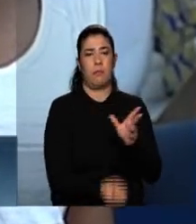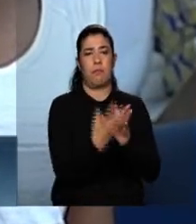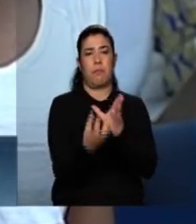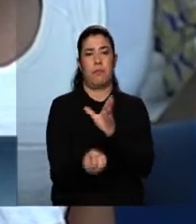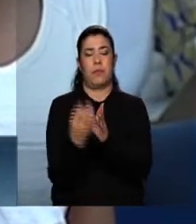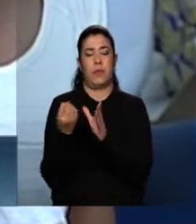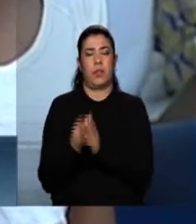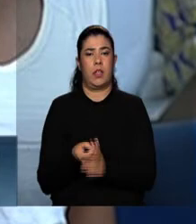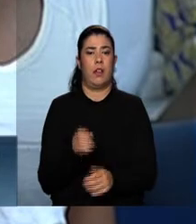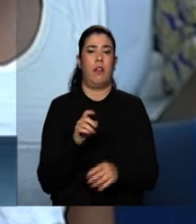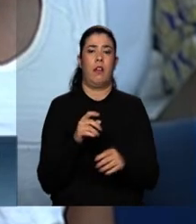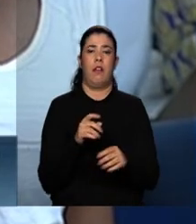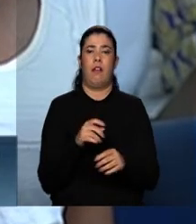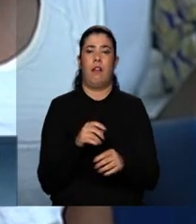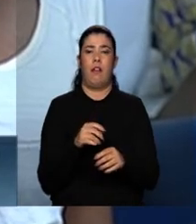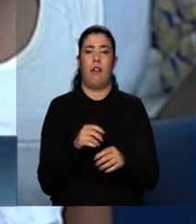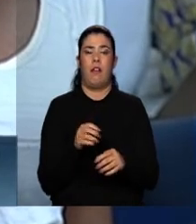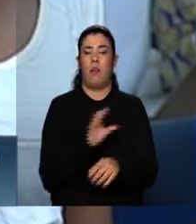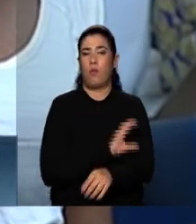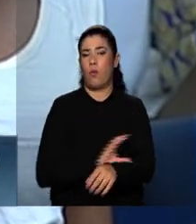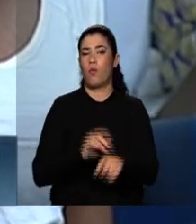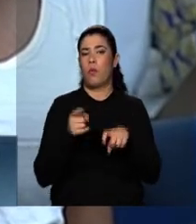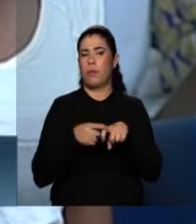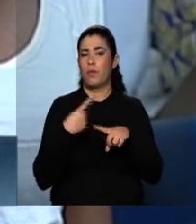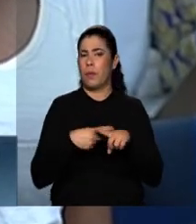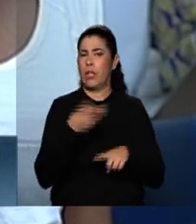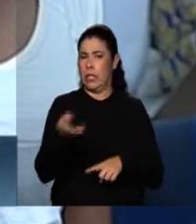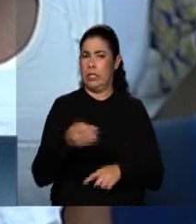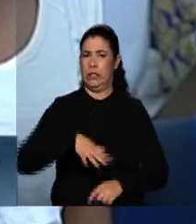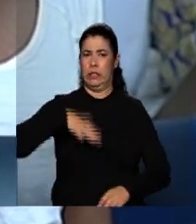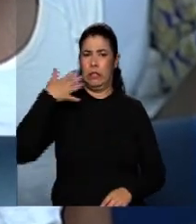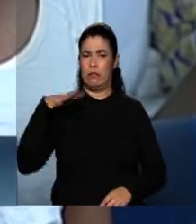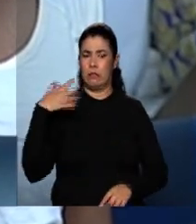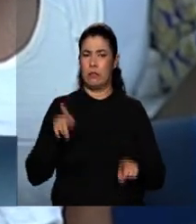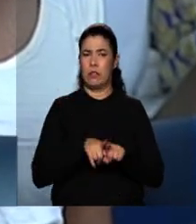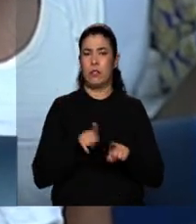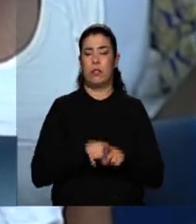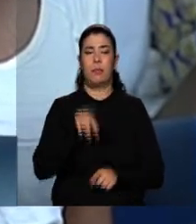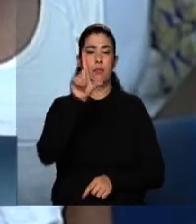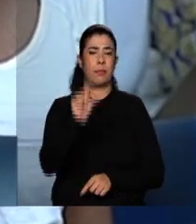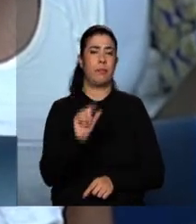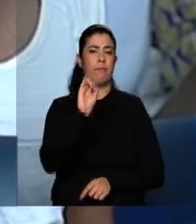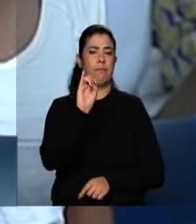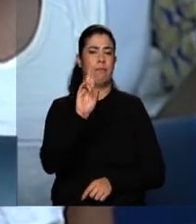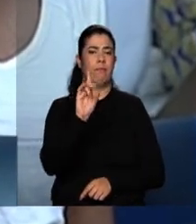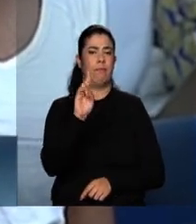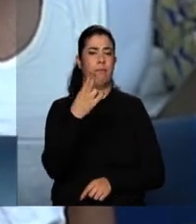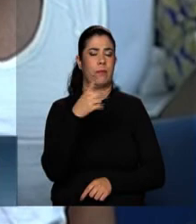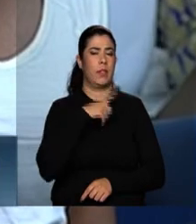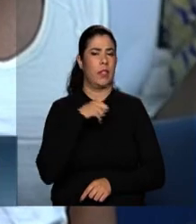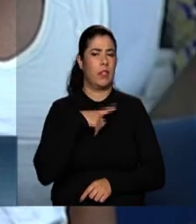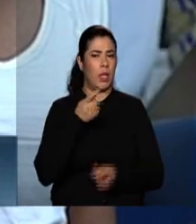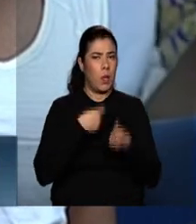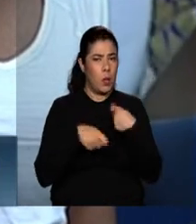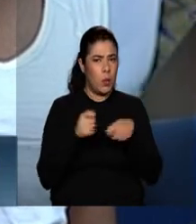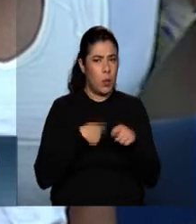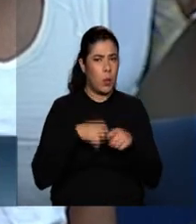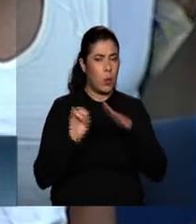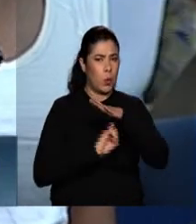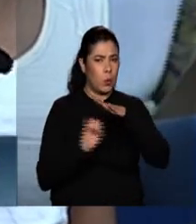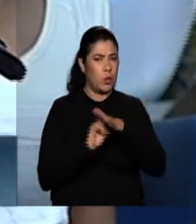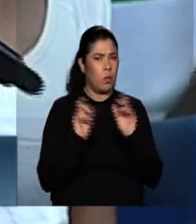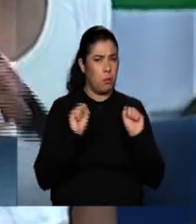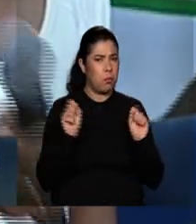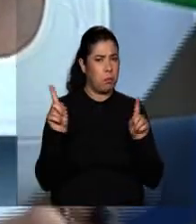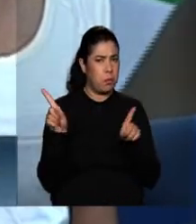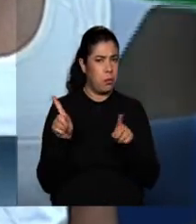é um curso caríssimo, e inclusive nesses municípios com baixo IDH, se vai ser economicamente viável para essas instituições